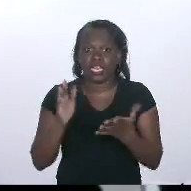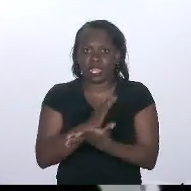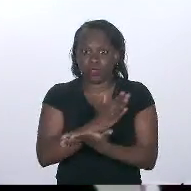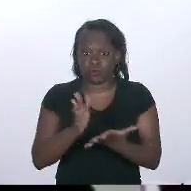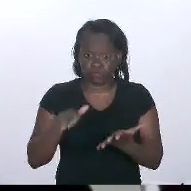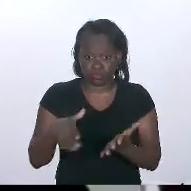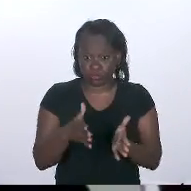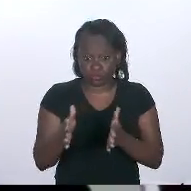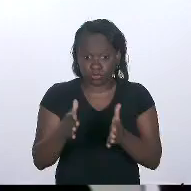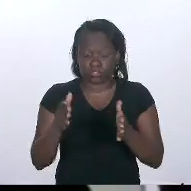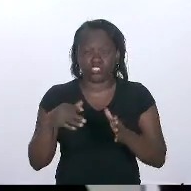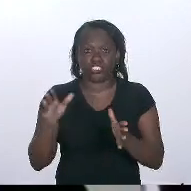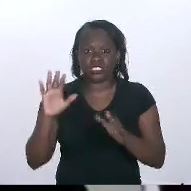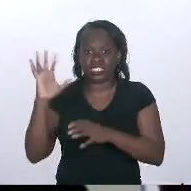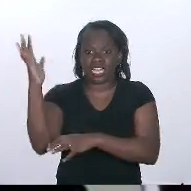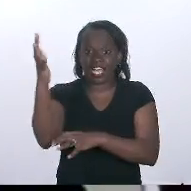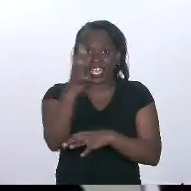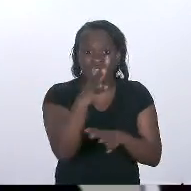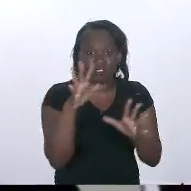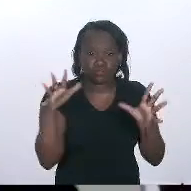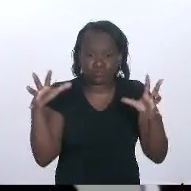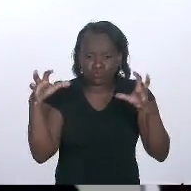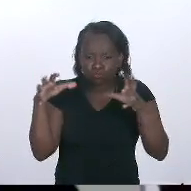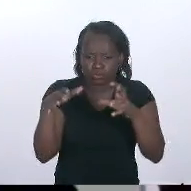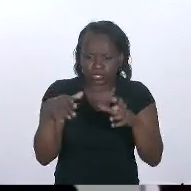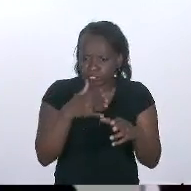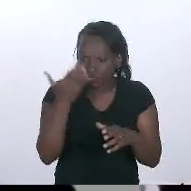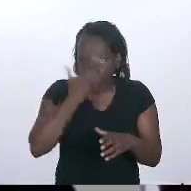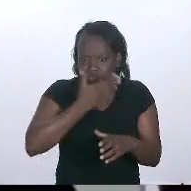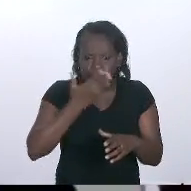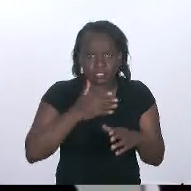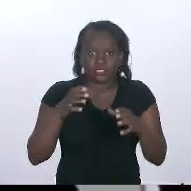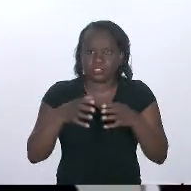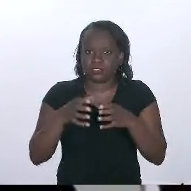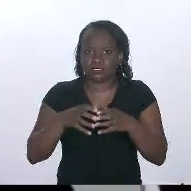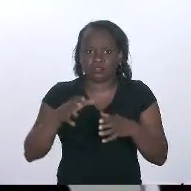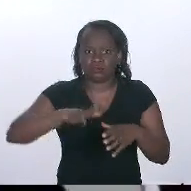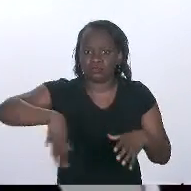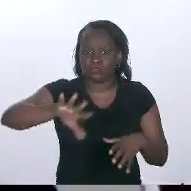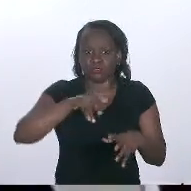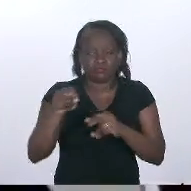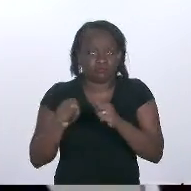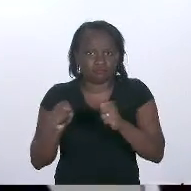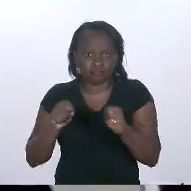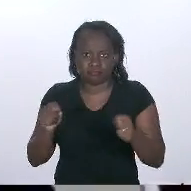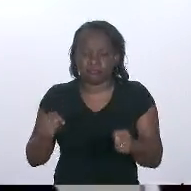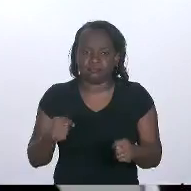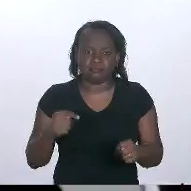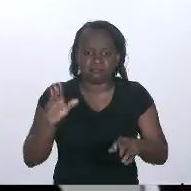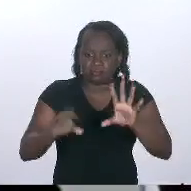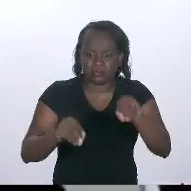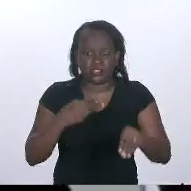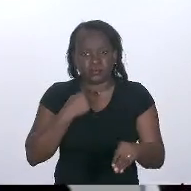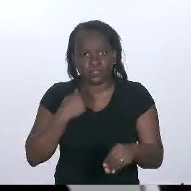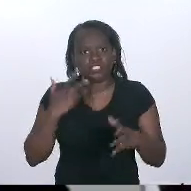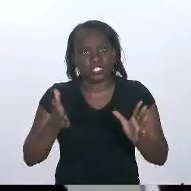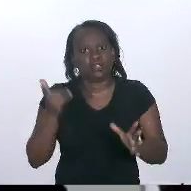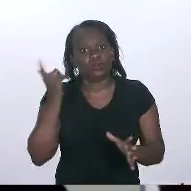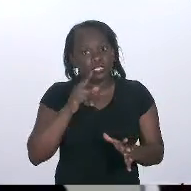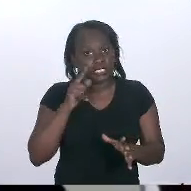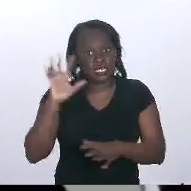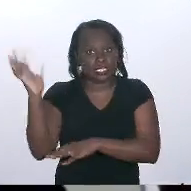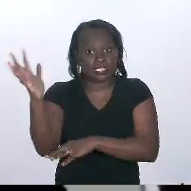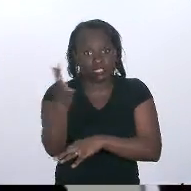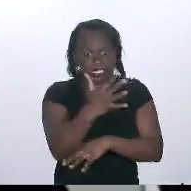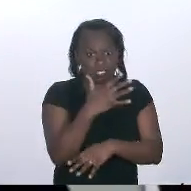parte desses caminhos estão dentro de áreas de preservação ambiental do Estado do Rio de Janeiro então ele consegue usar pela